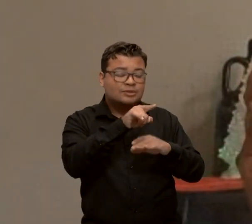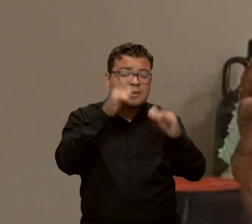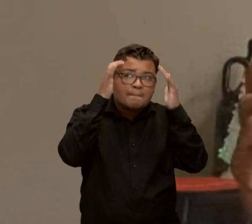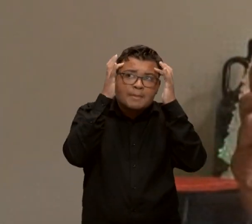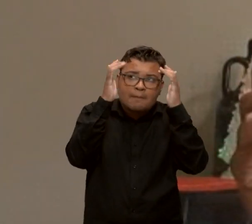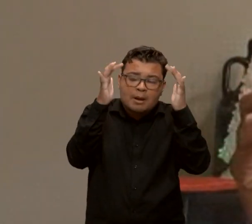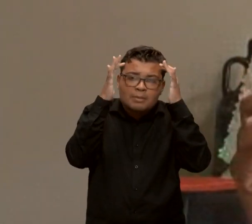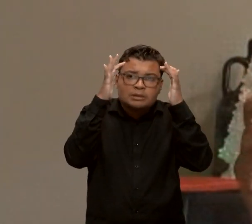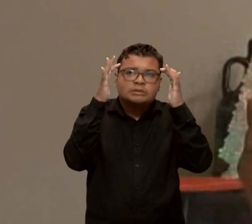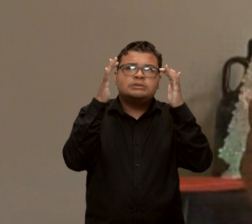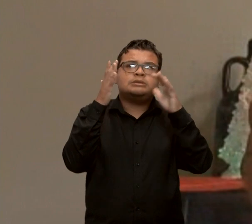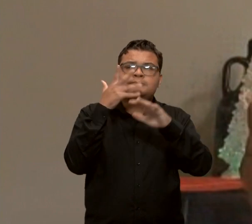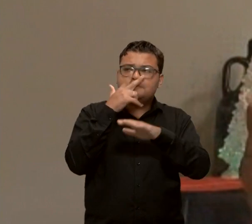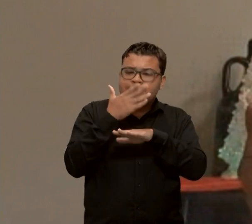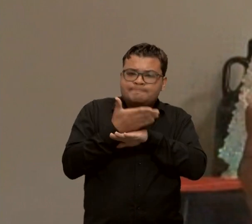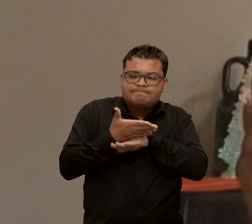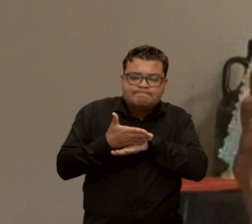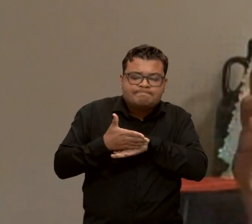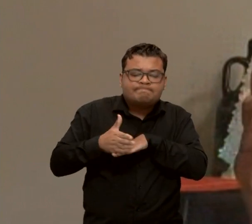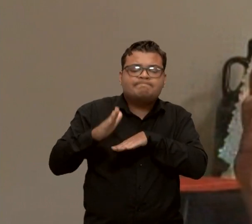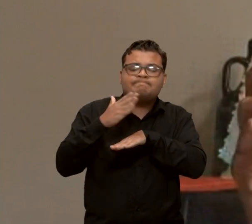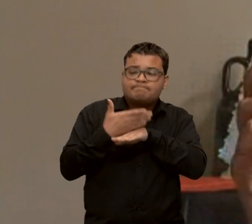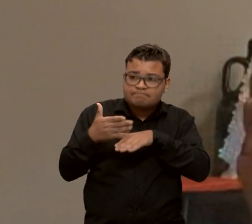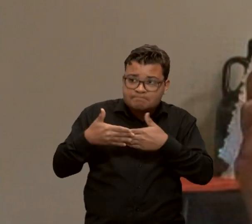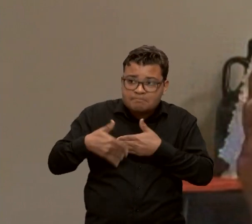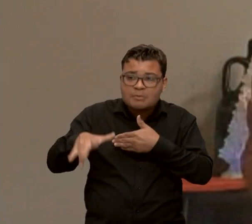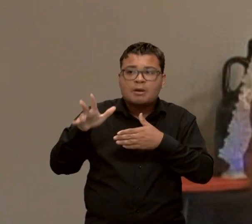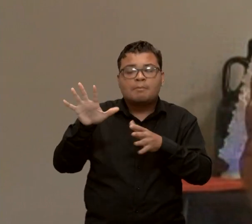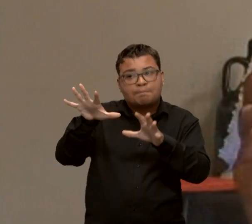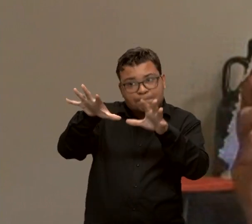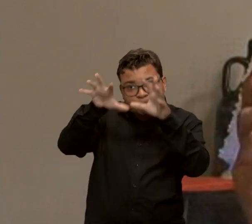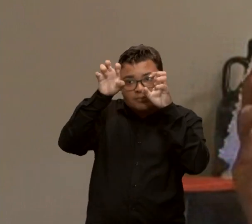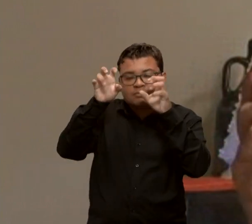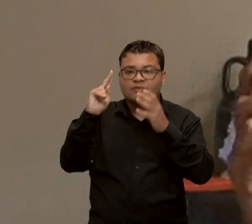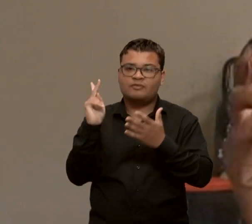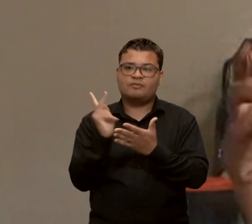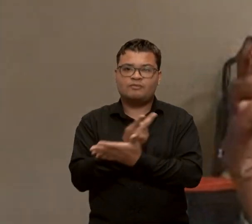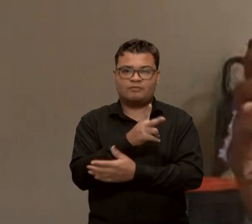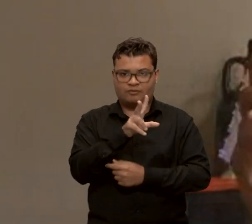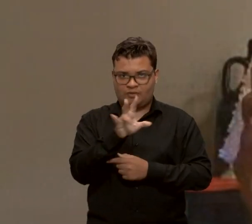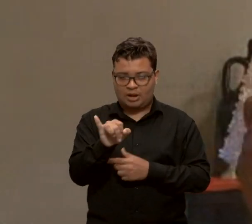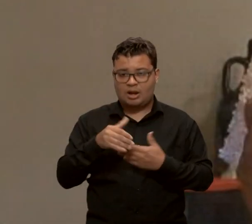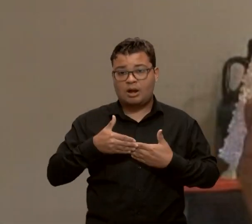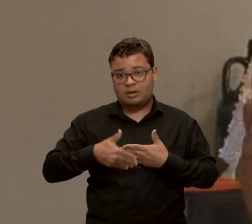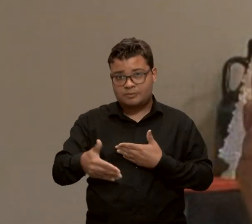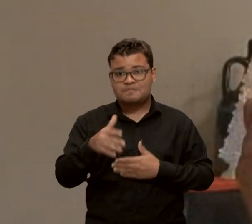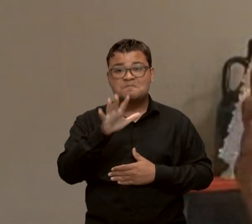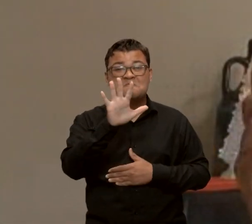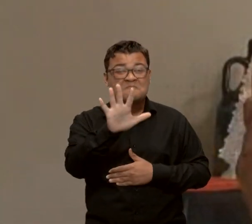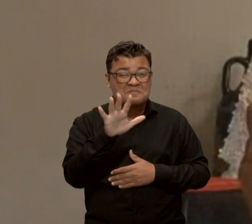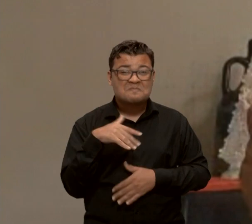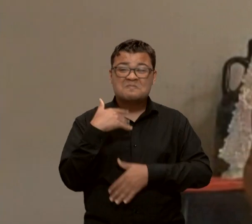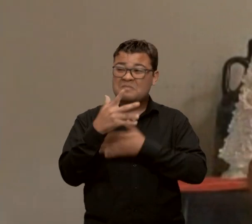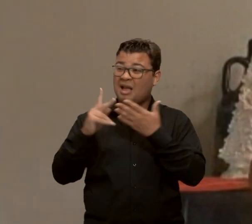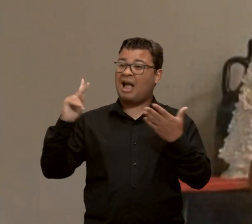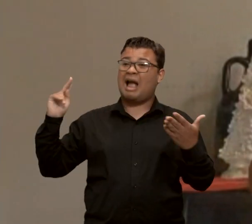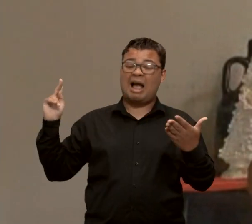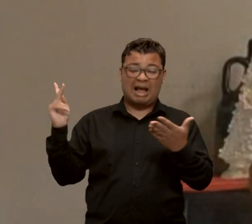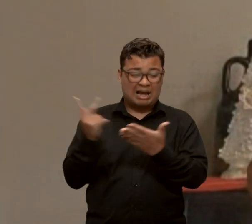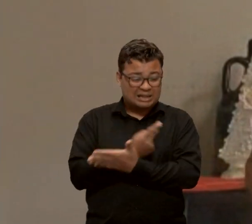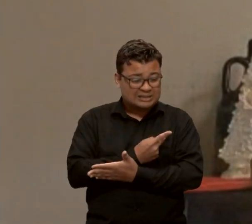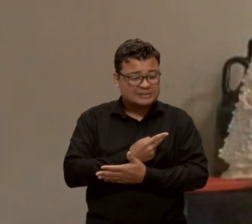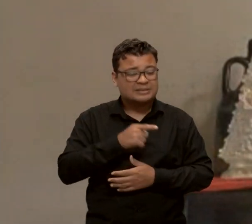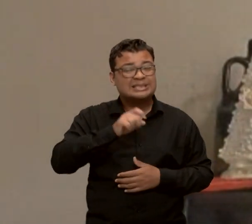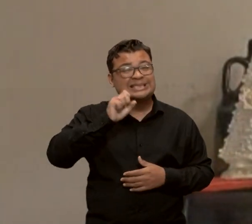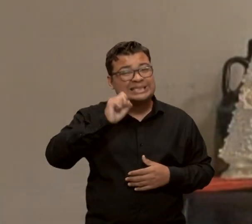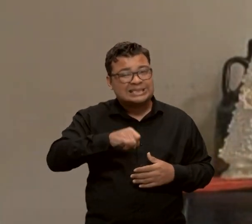esse cérebro para receber esse estímulo. Mas mesmo assim, Quando vem esse estímulo e o autista é